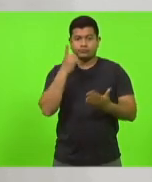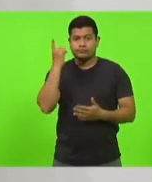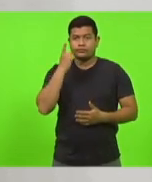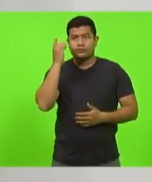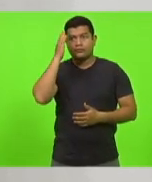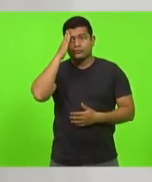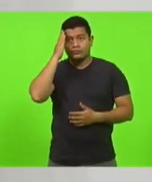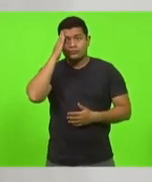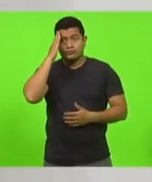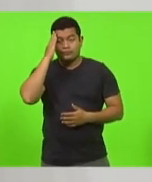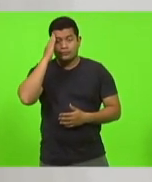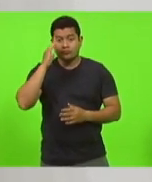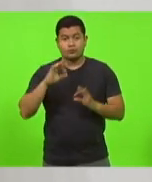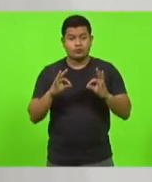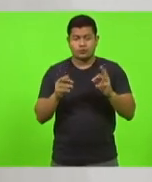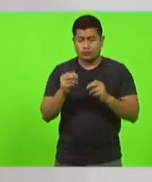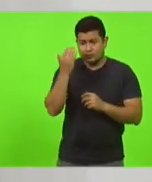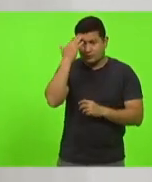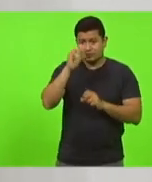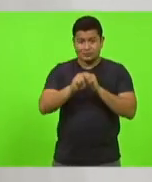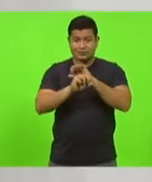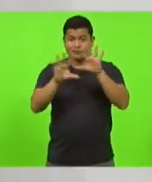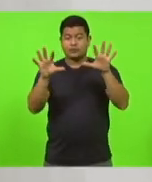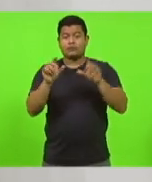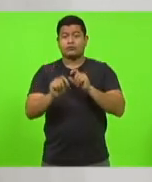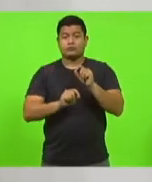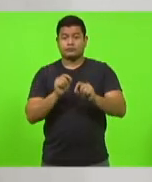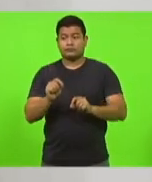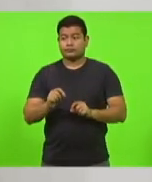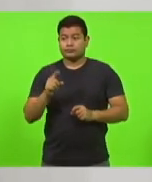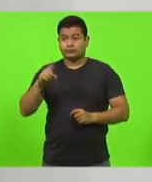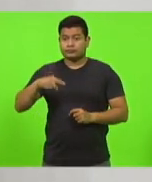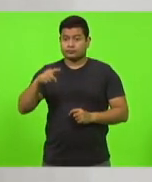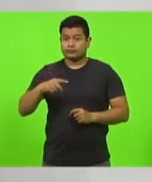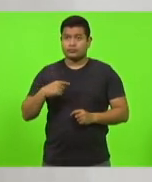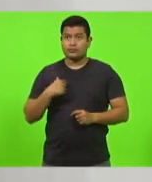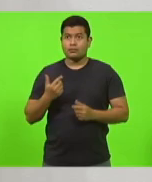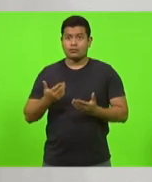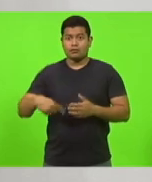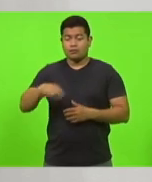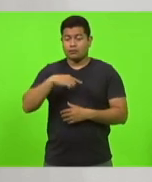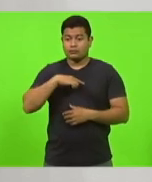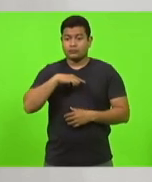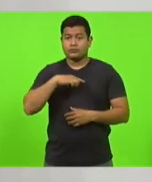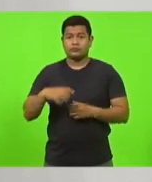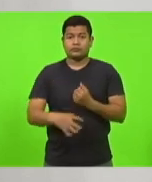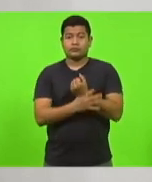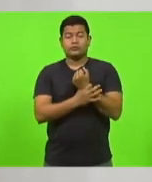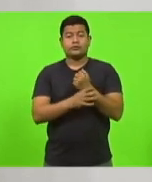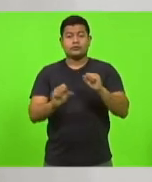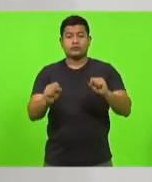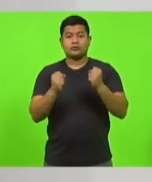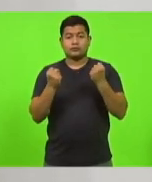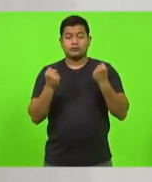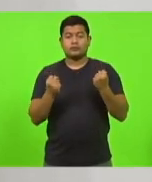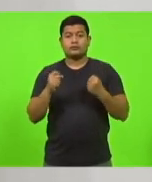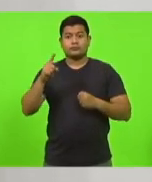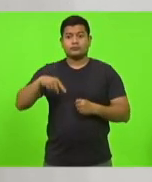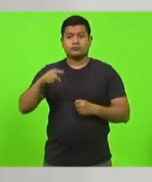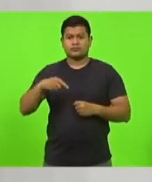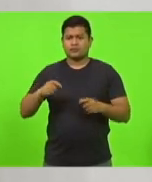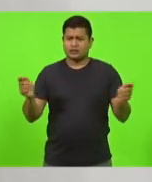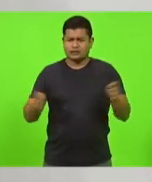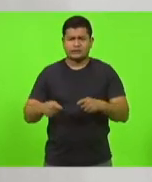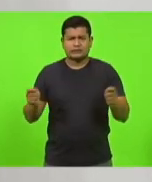todos compreendam, que é o motivo que faz, inclusive, a gente ter segurança na defesa de que é possível ter